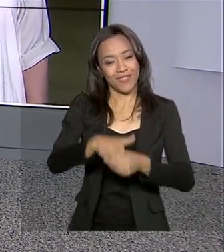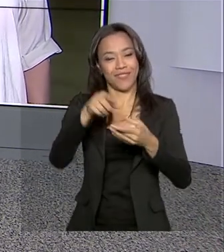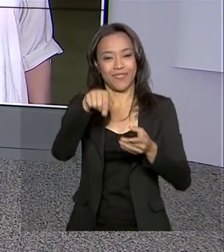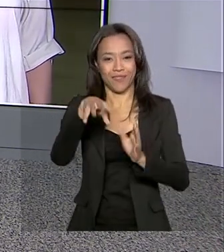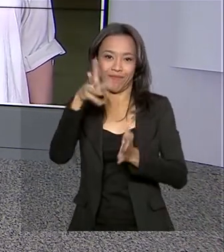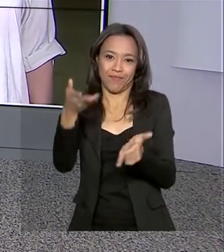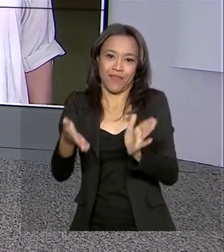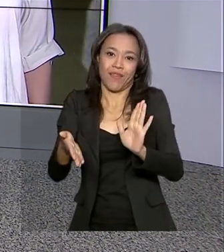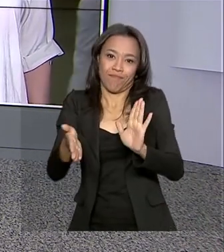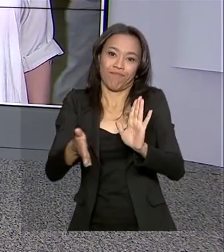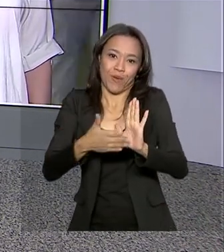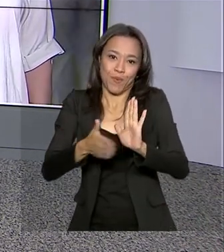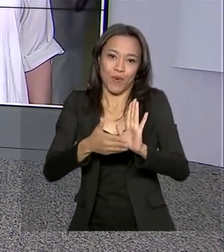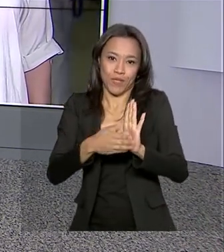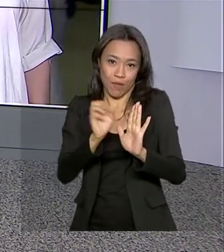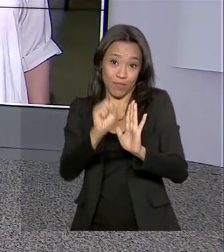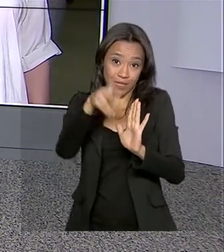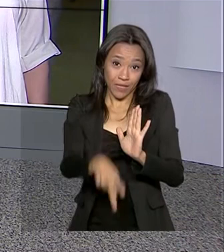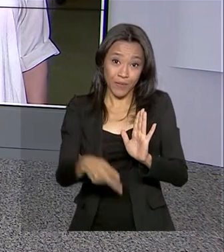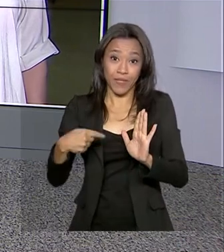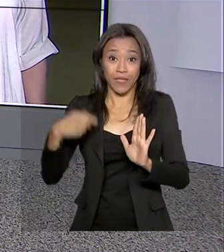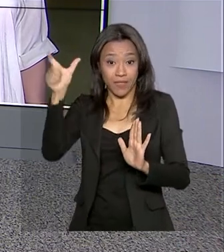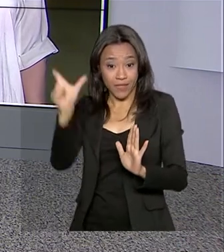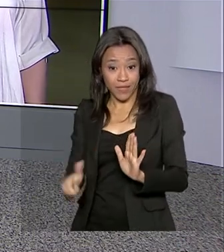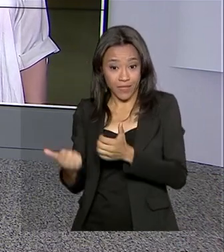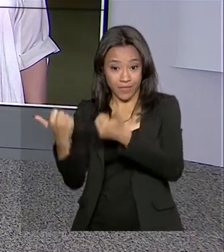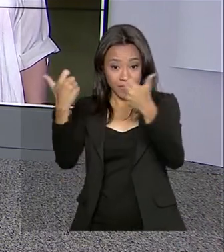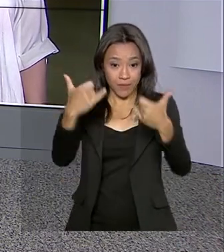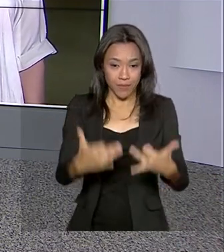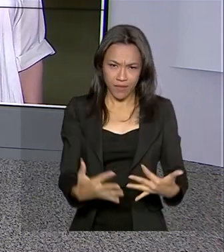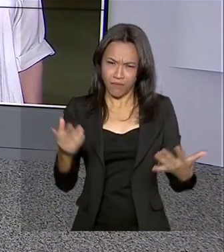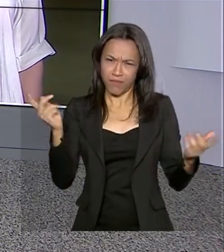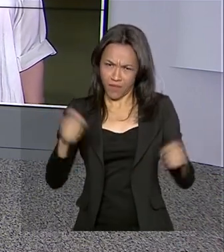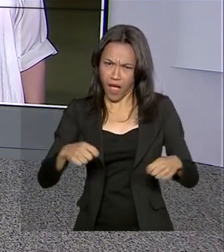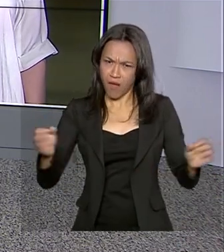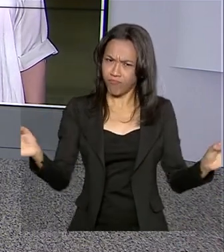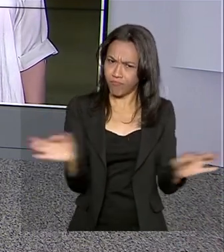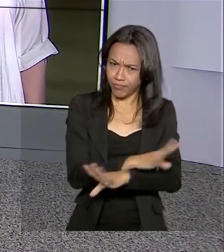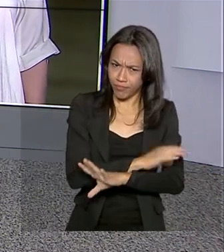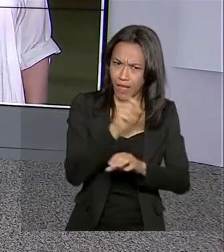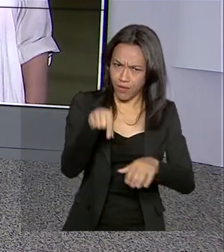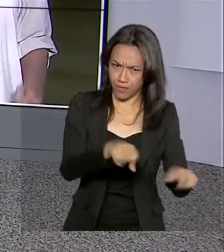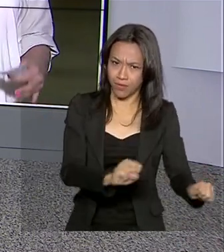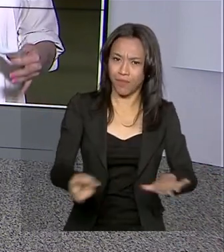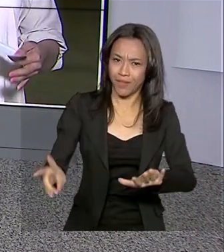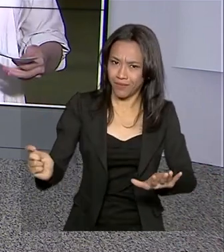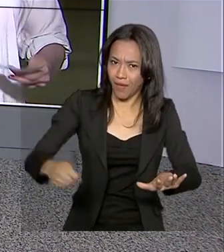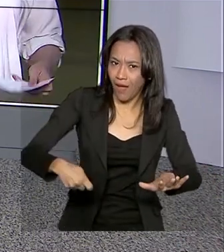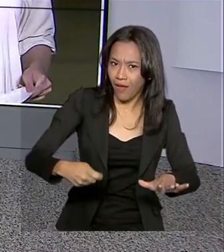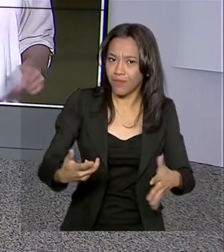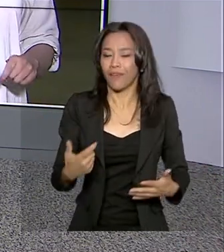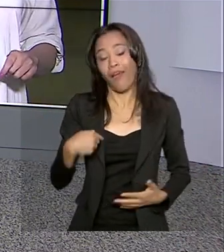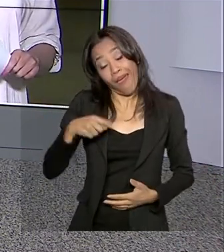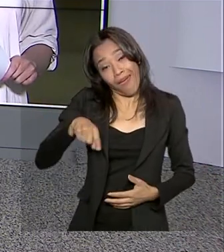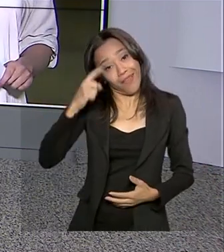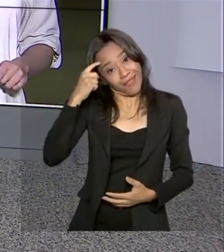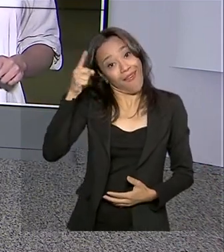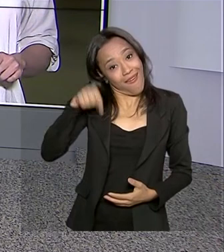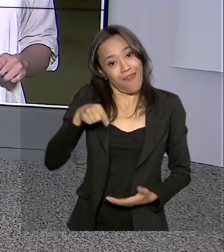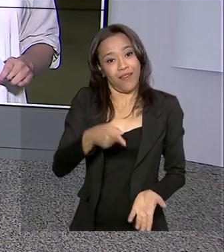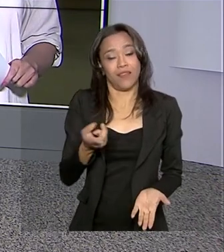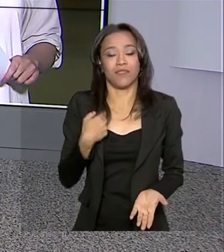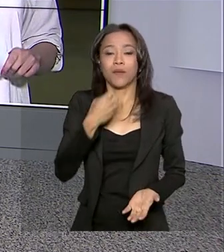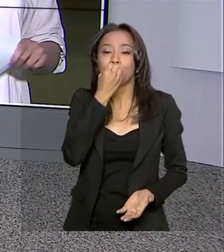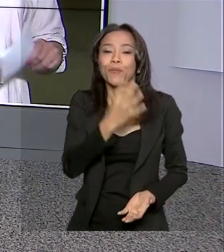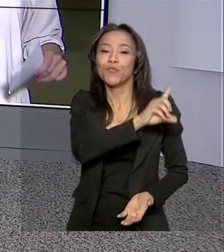detalhes pra gente, a repórter Selma Dias. Selma, será que dá pra concluir esse trabalho essa semana? Bom dia pra você. Olha, a ideia é essa, viu Renata? Bom dia pra